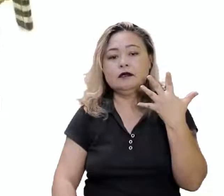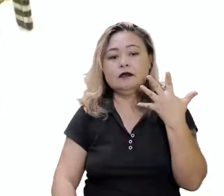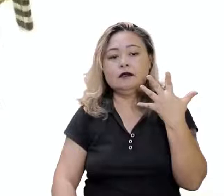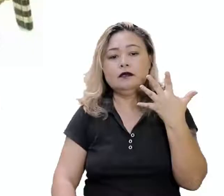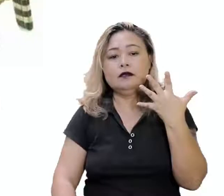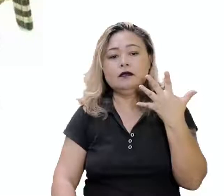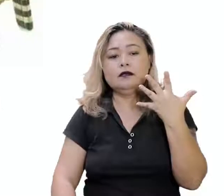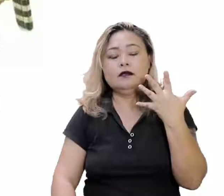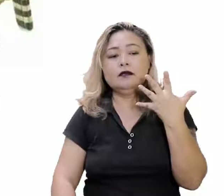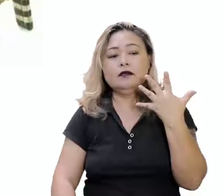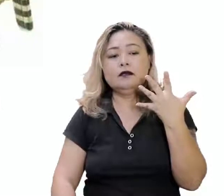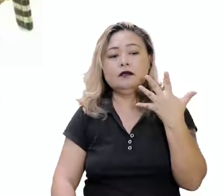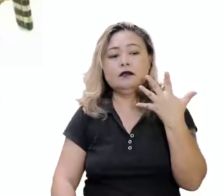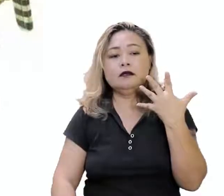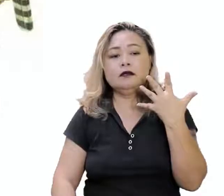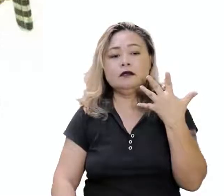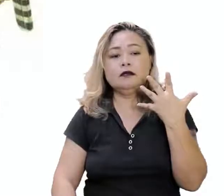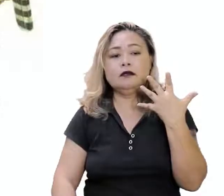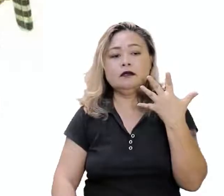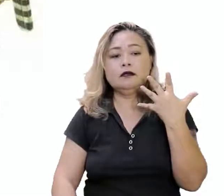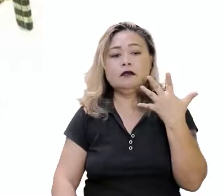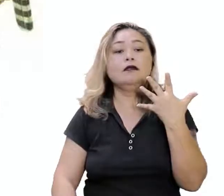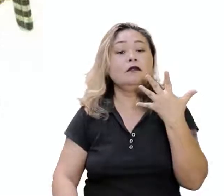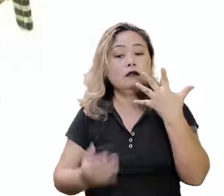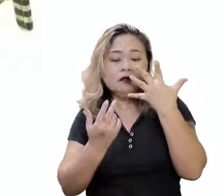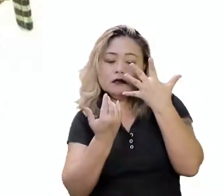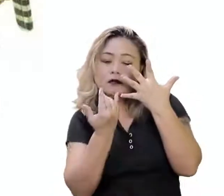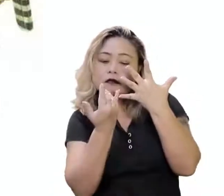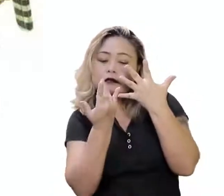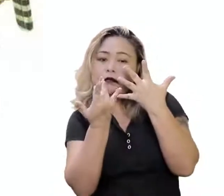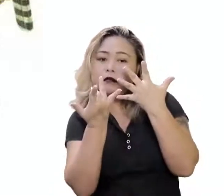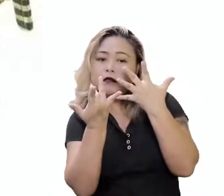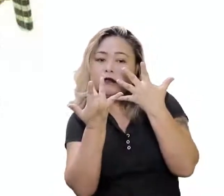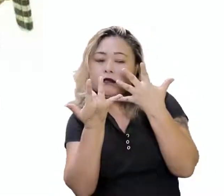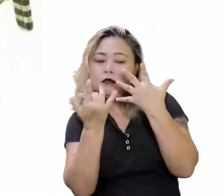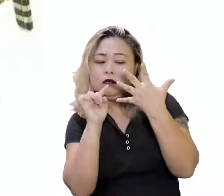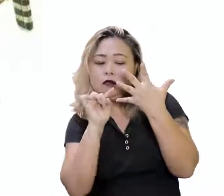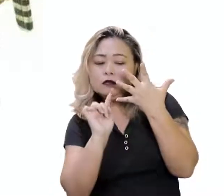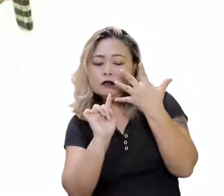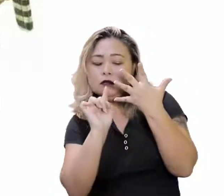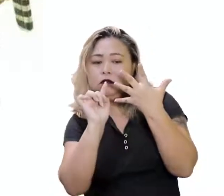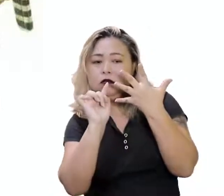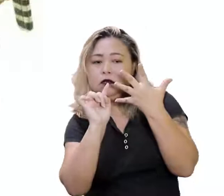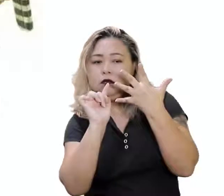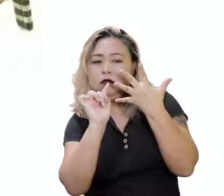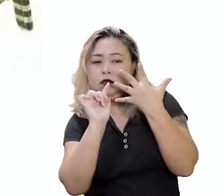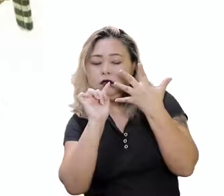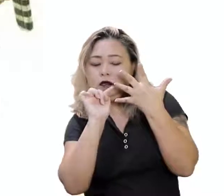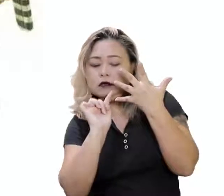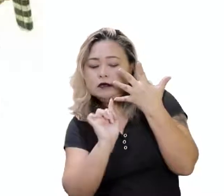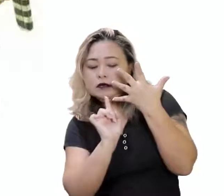Vamos voltar aqui agora. Então, você tem aqui, ó, o vegetal. Essa setinha, ela está